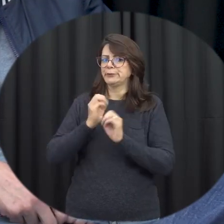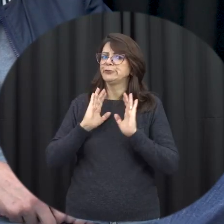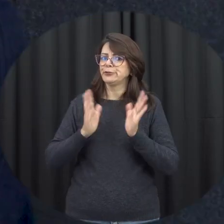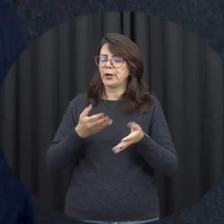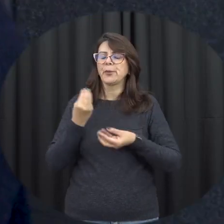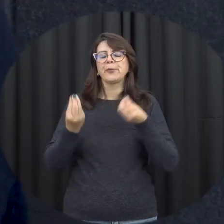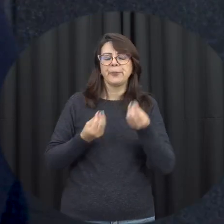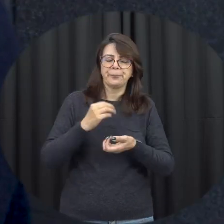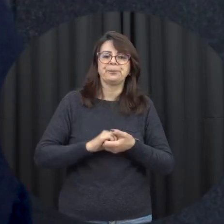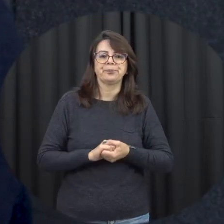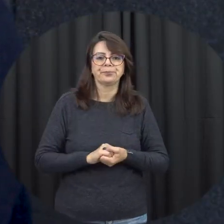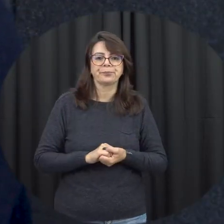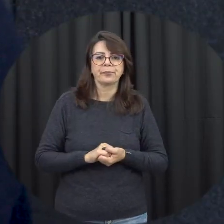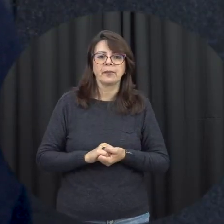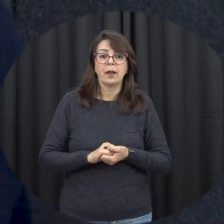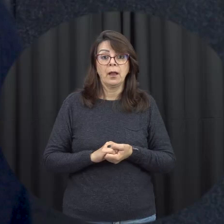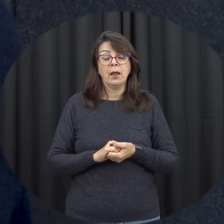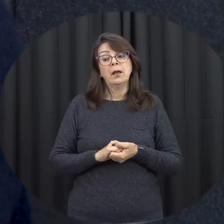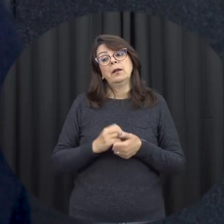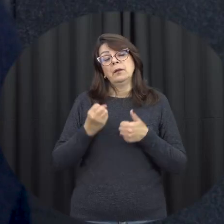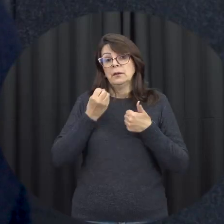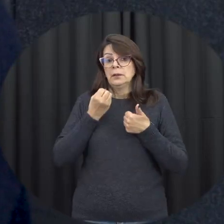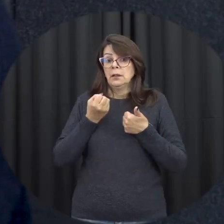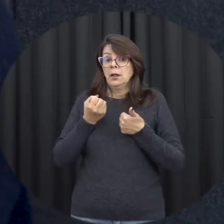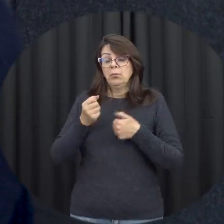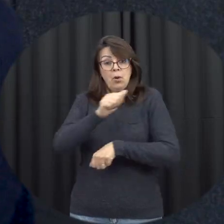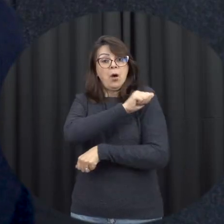curso? Exato. Bom, a gente,